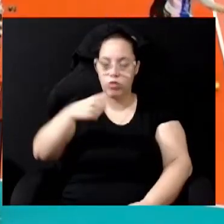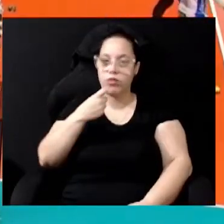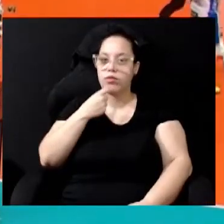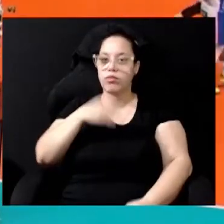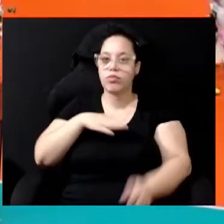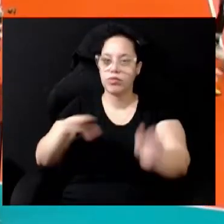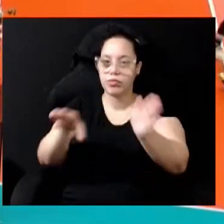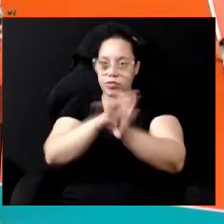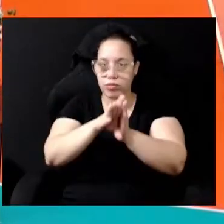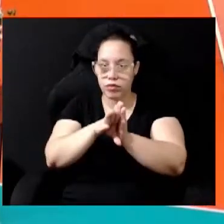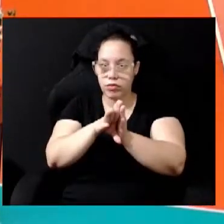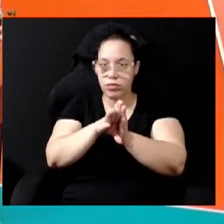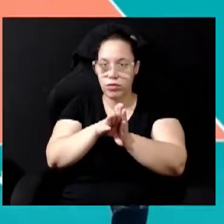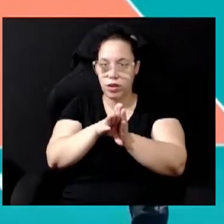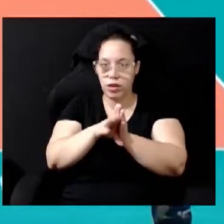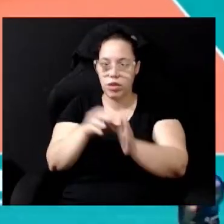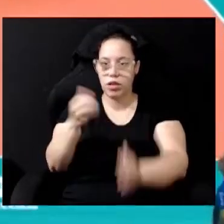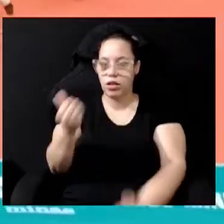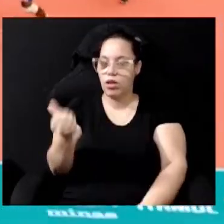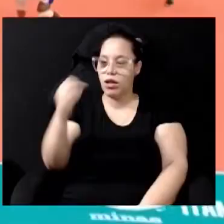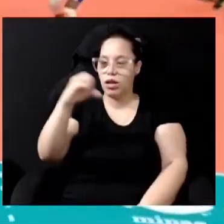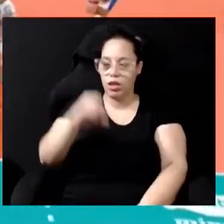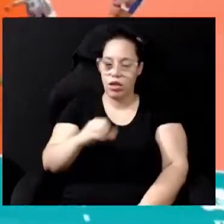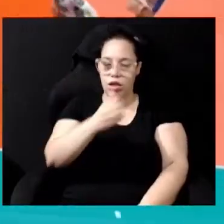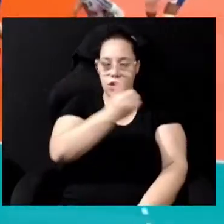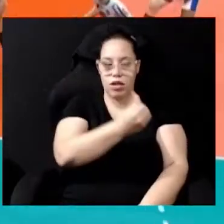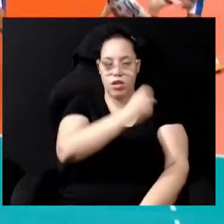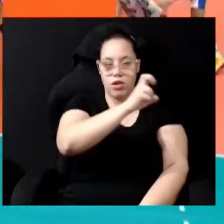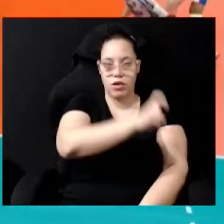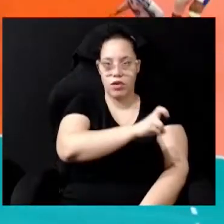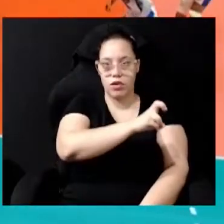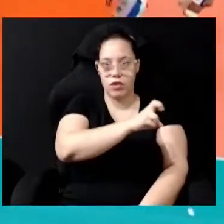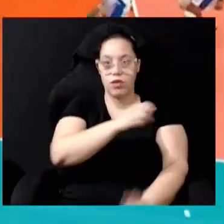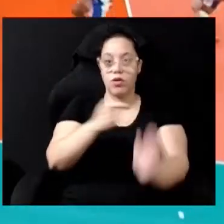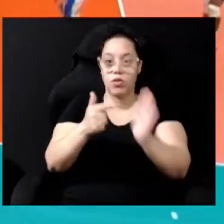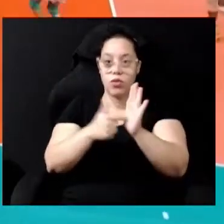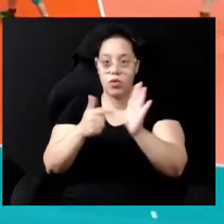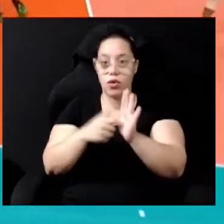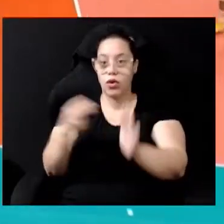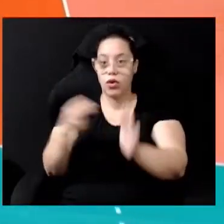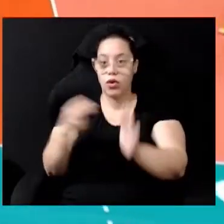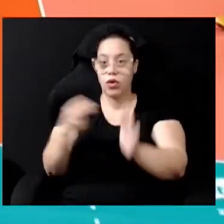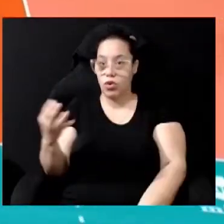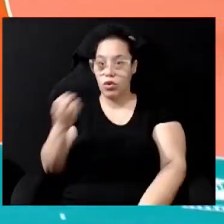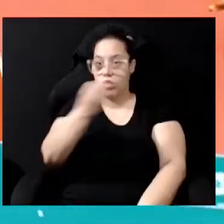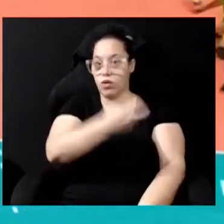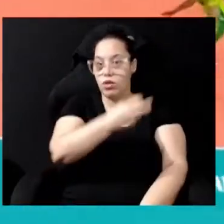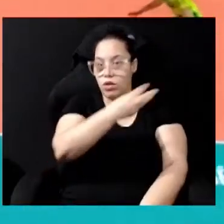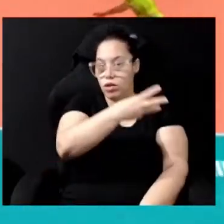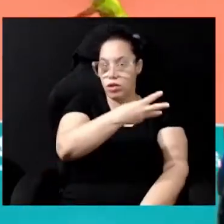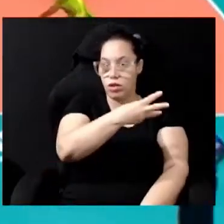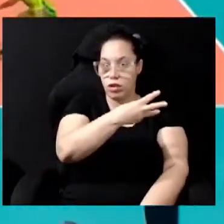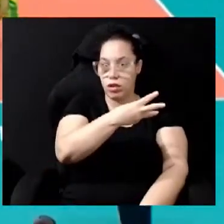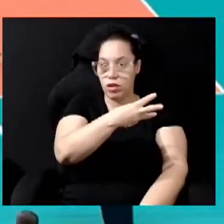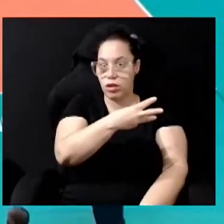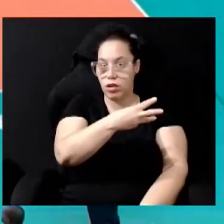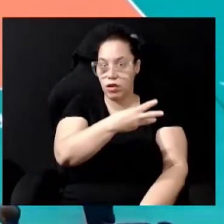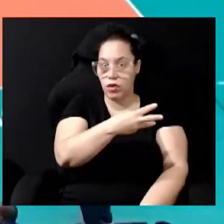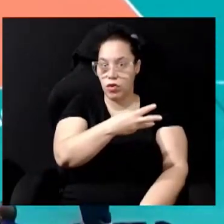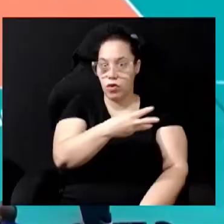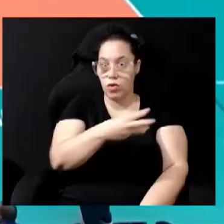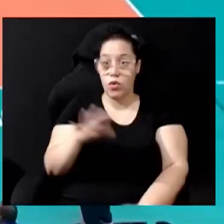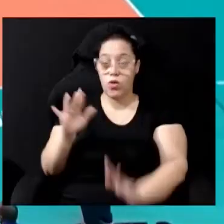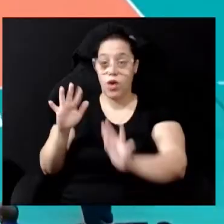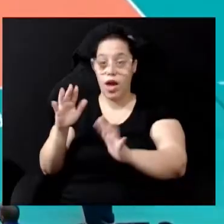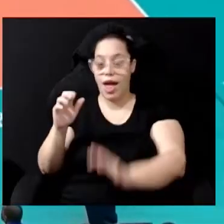fazer 19-15. Quando o placar mostrava 24-23, a bola estava na mão de Adriano, que